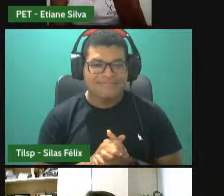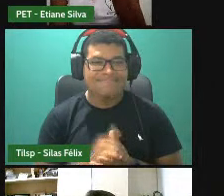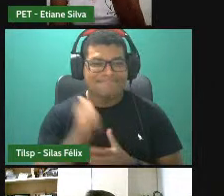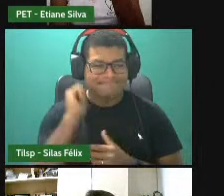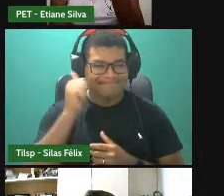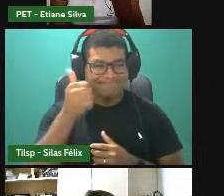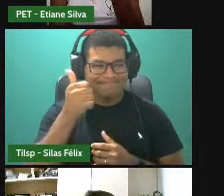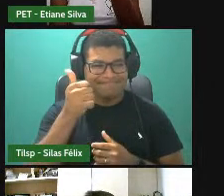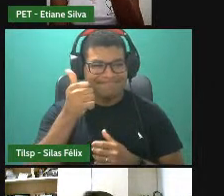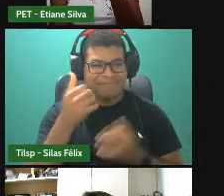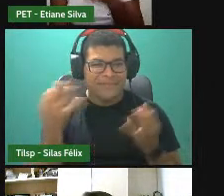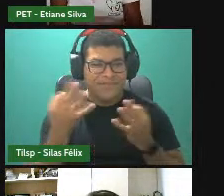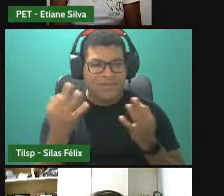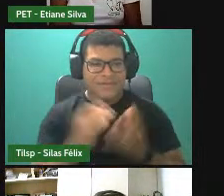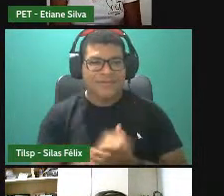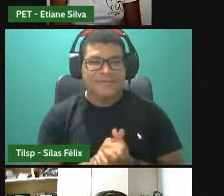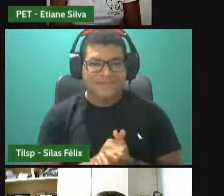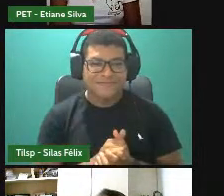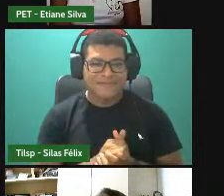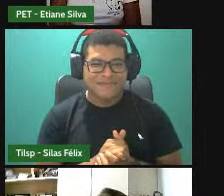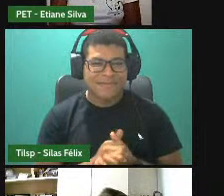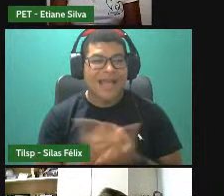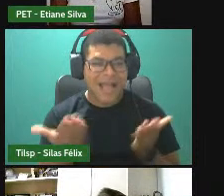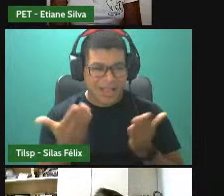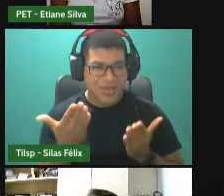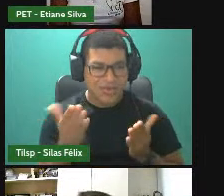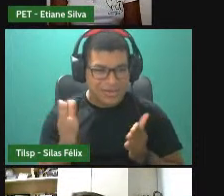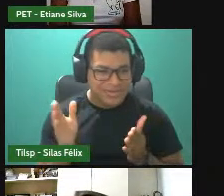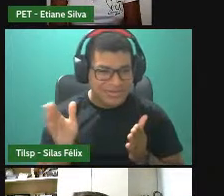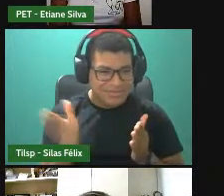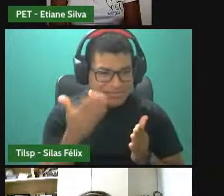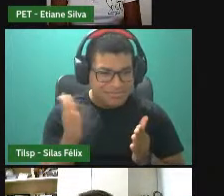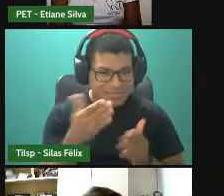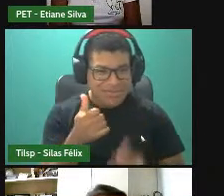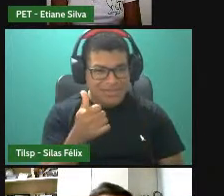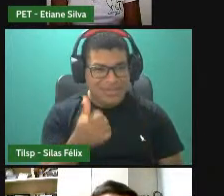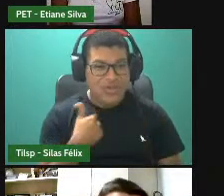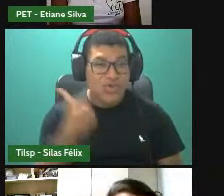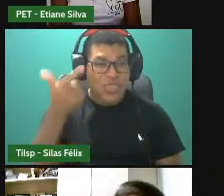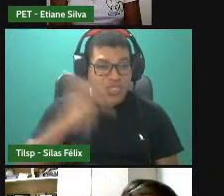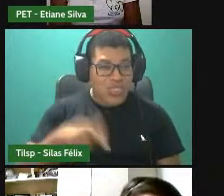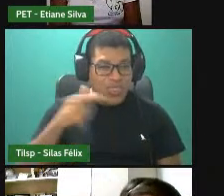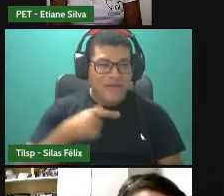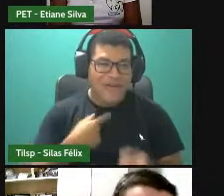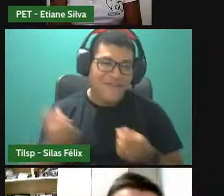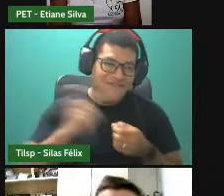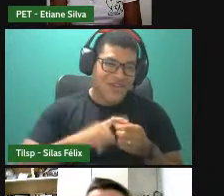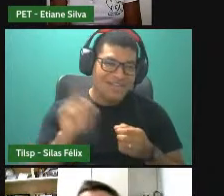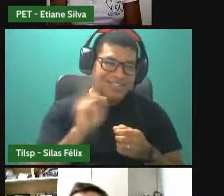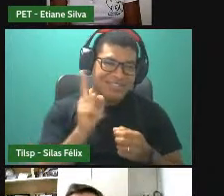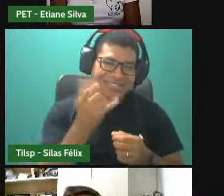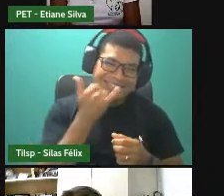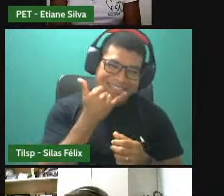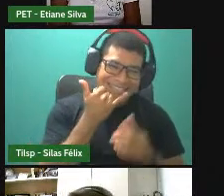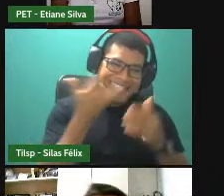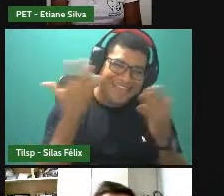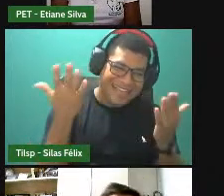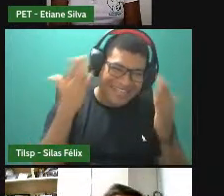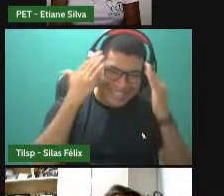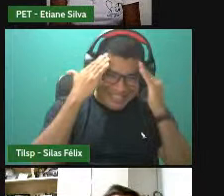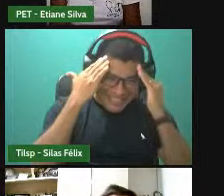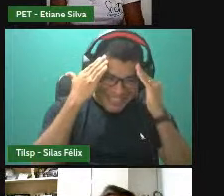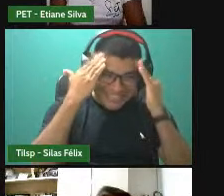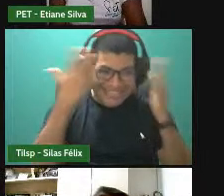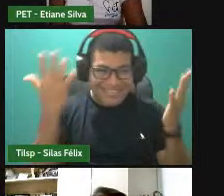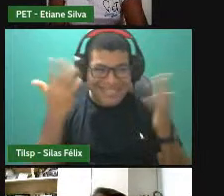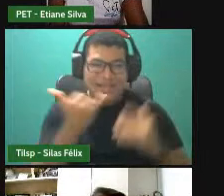Isso, perfeito. E agora passou. Eu não vou repetir tudo que eu falei, tá, gente? Então, vocês tentem pensar